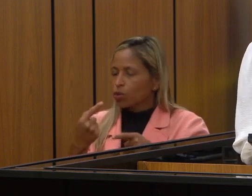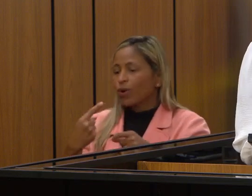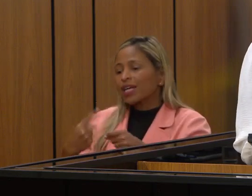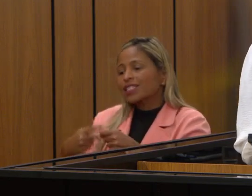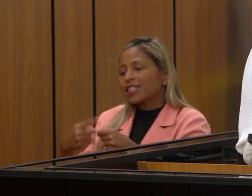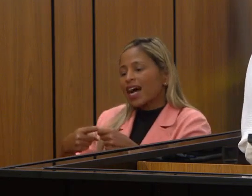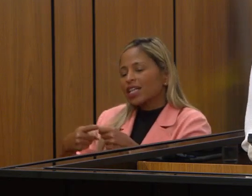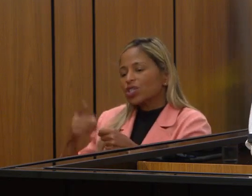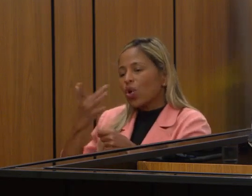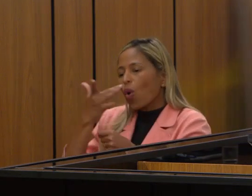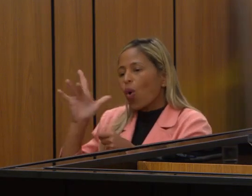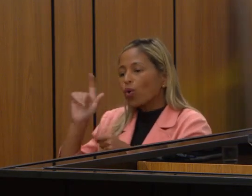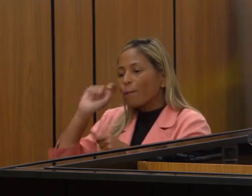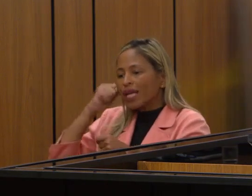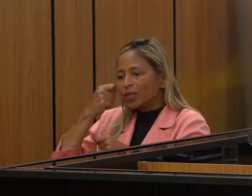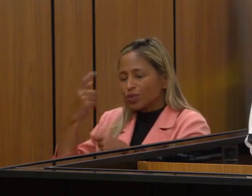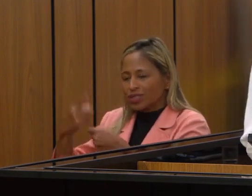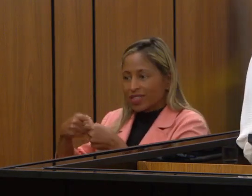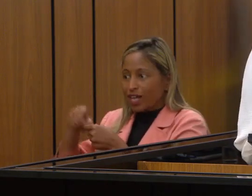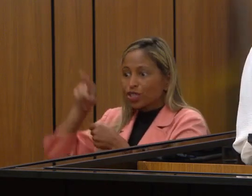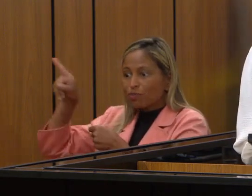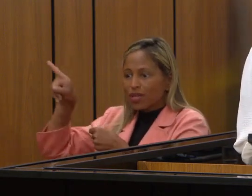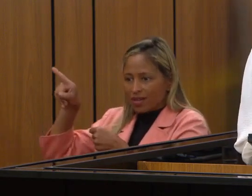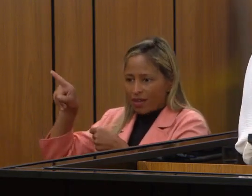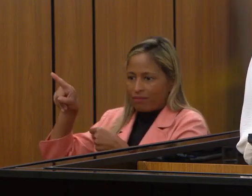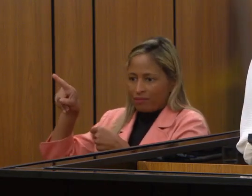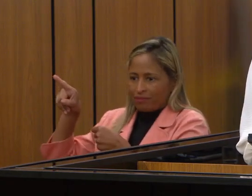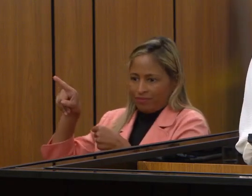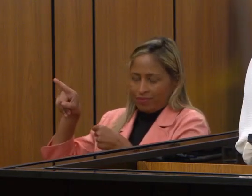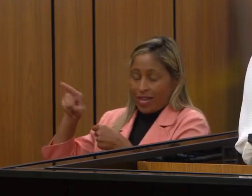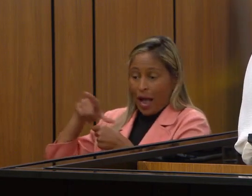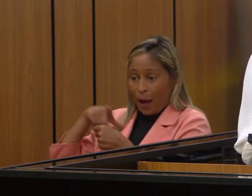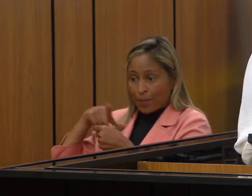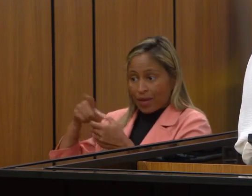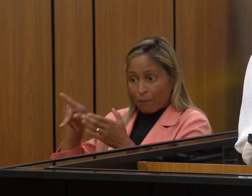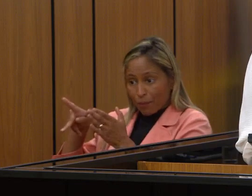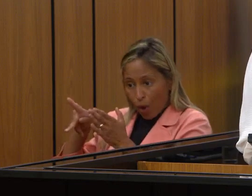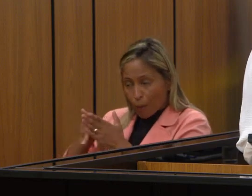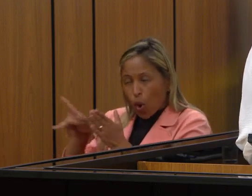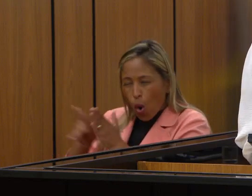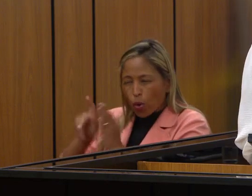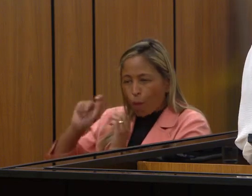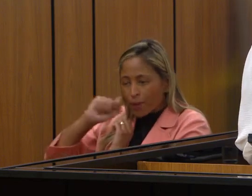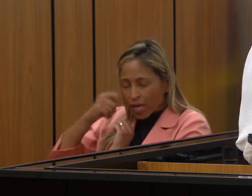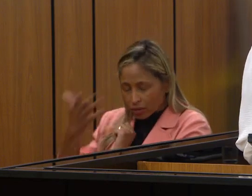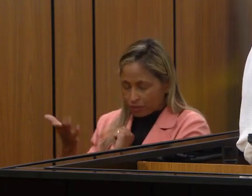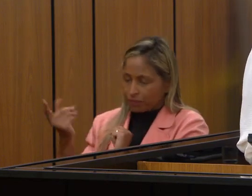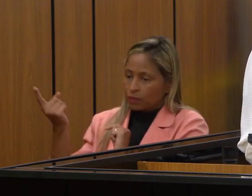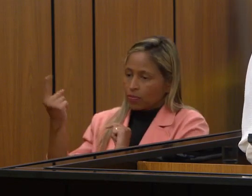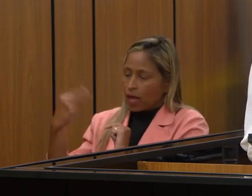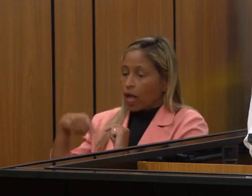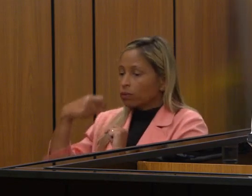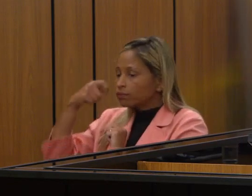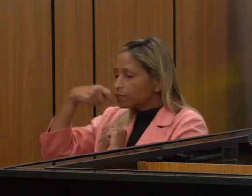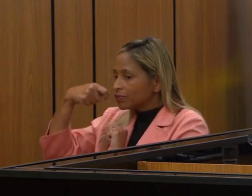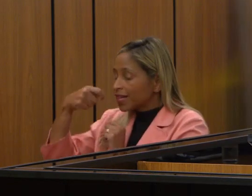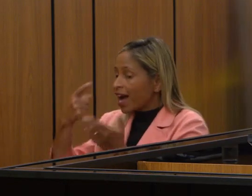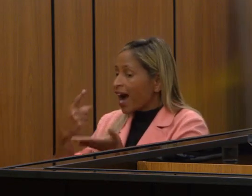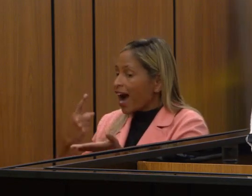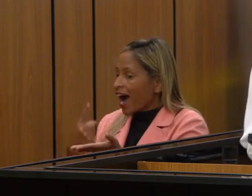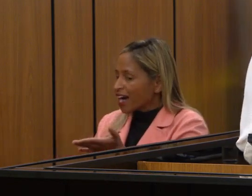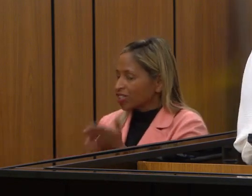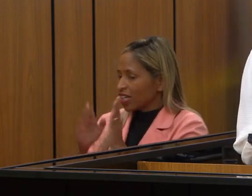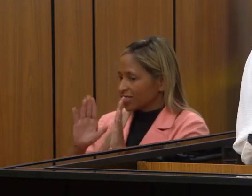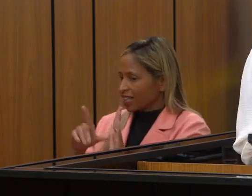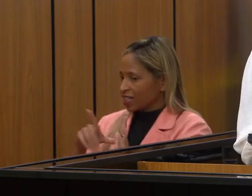sou da cidade de Ouro Preto moro lá no distrito de Cachoeira do Campo que pertence a Ouro Preto eu estava com uma consulta agendada